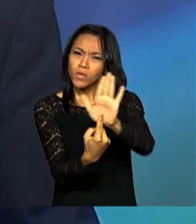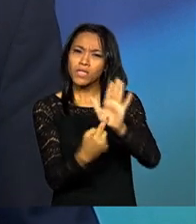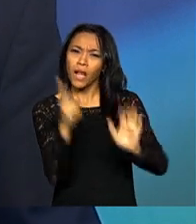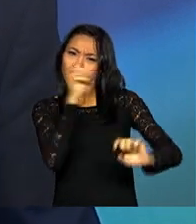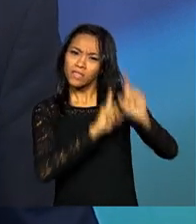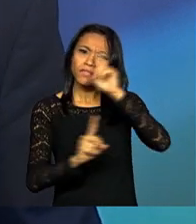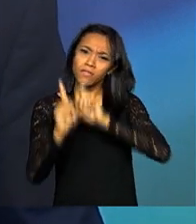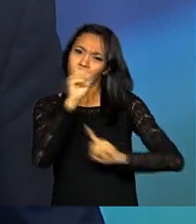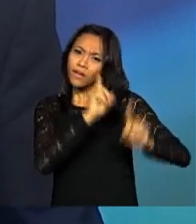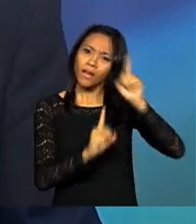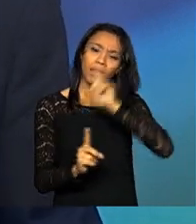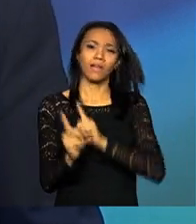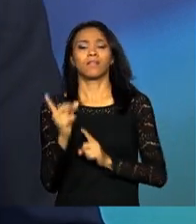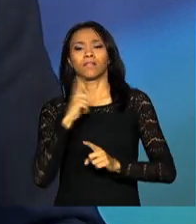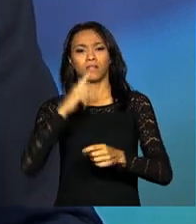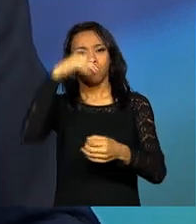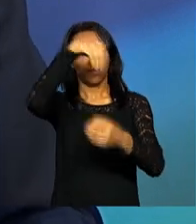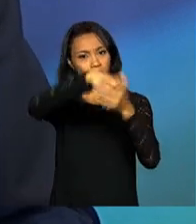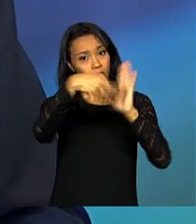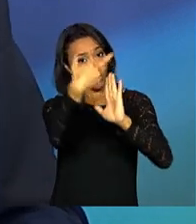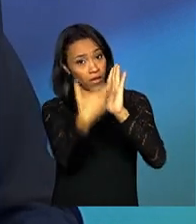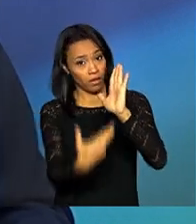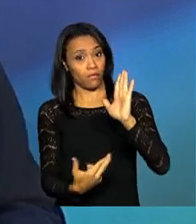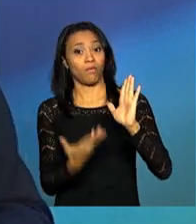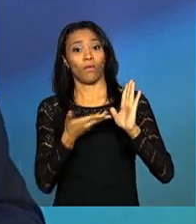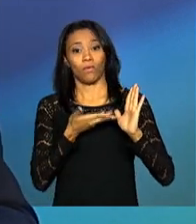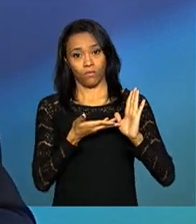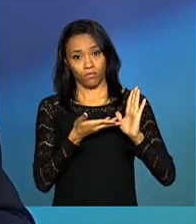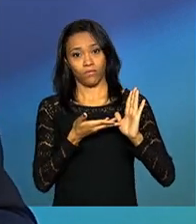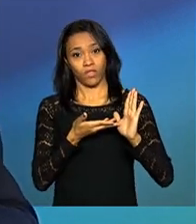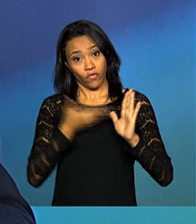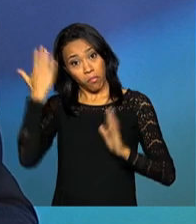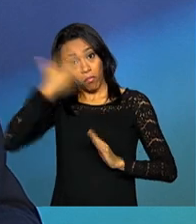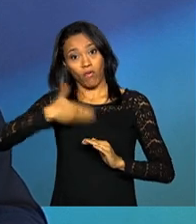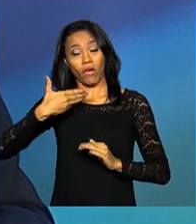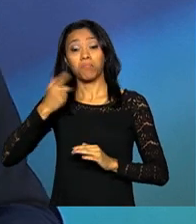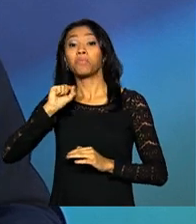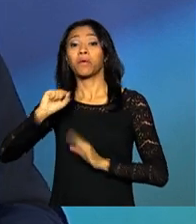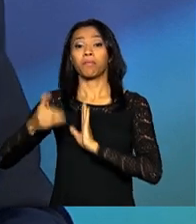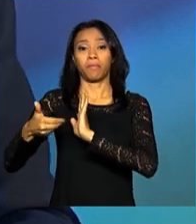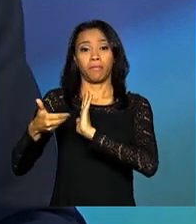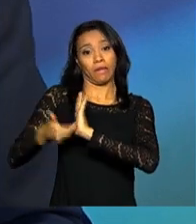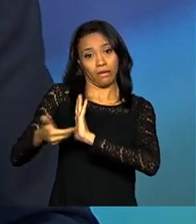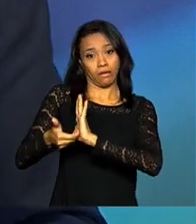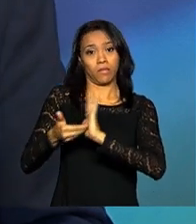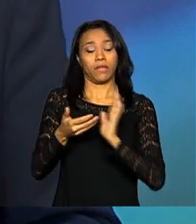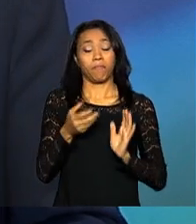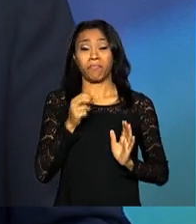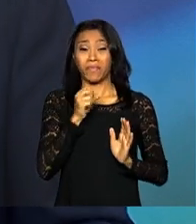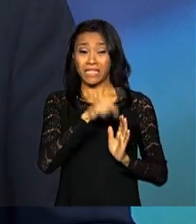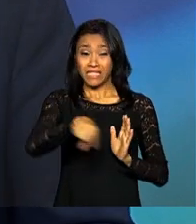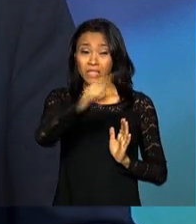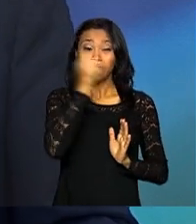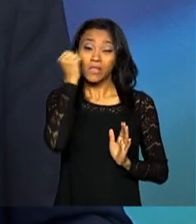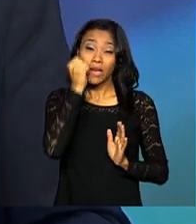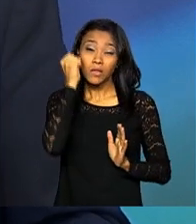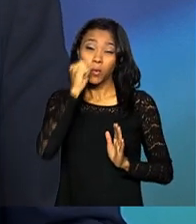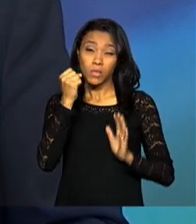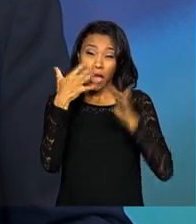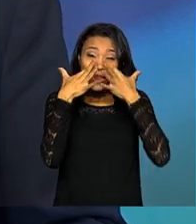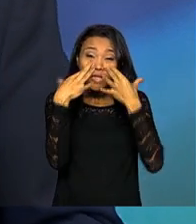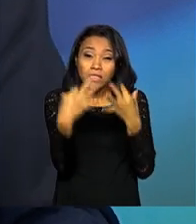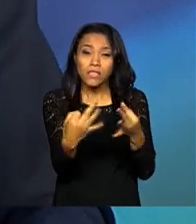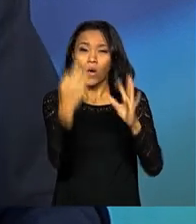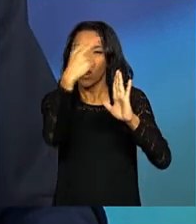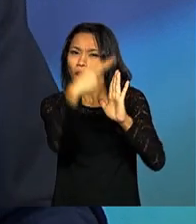do relatório que foi aprovado pela Câmara. Se os senadores derem um pouco de atenção à leitura disso, e sei que